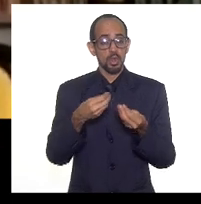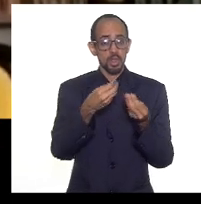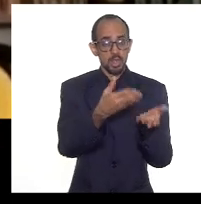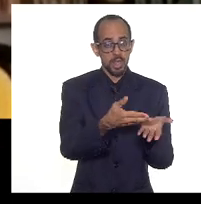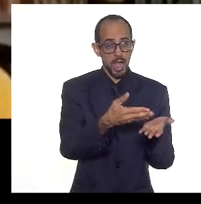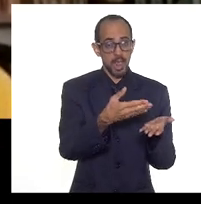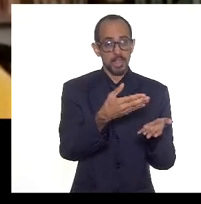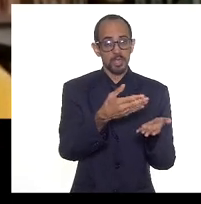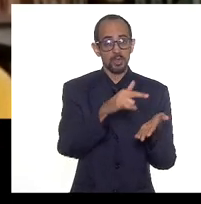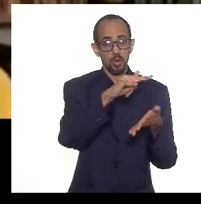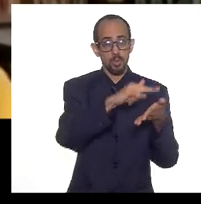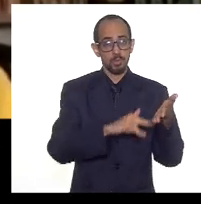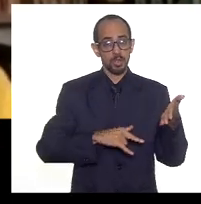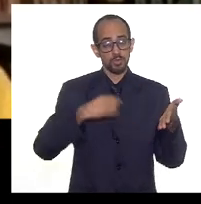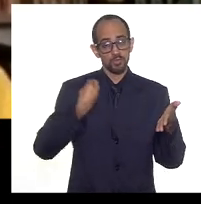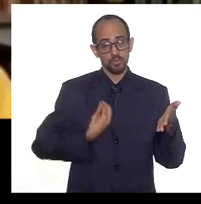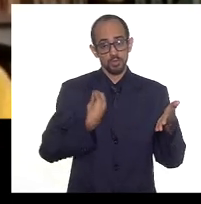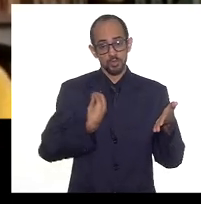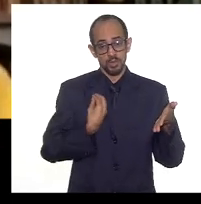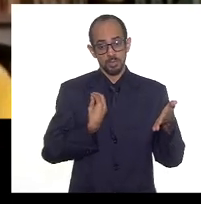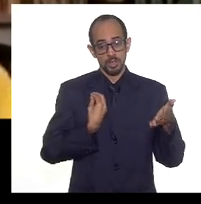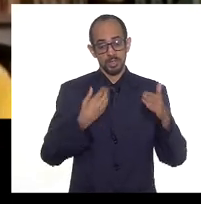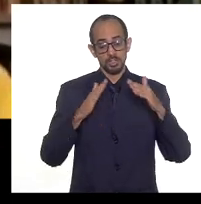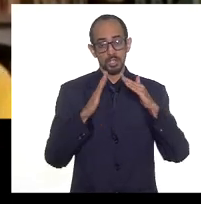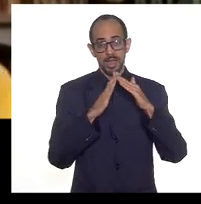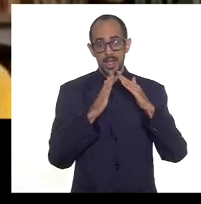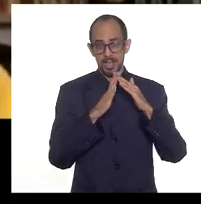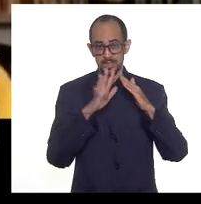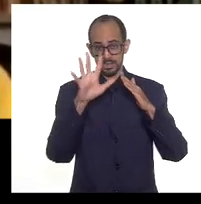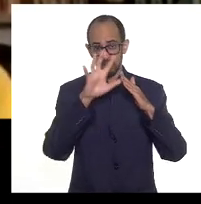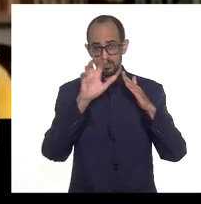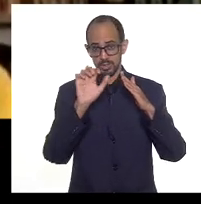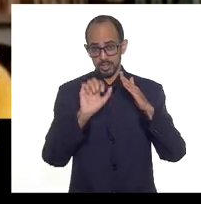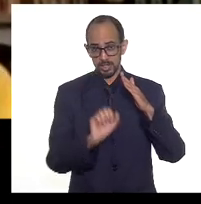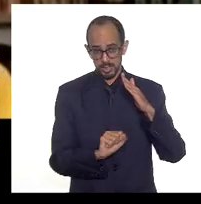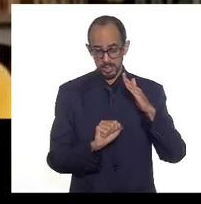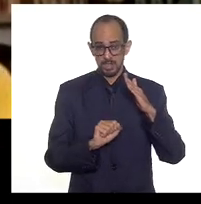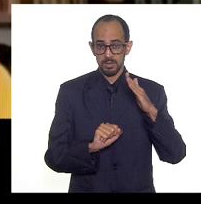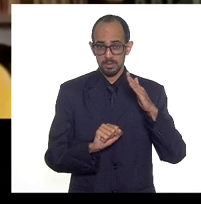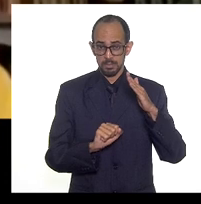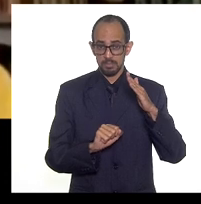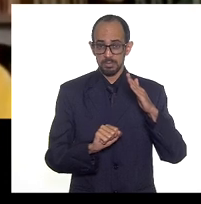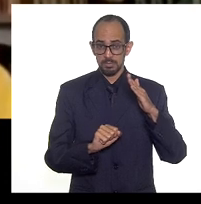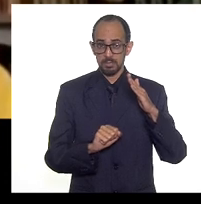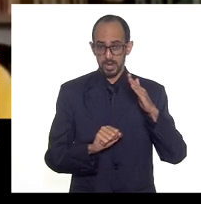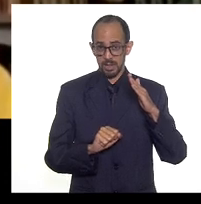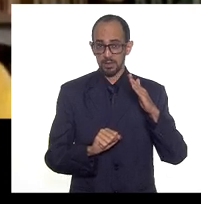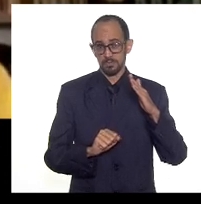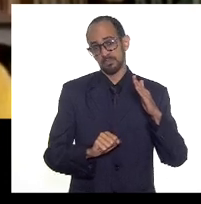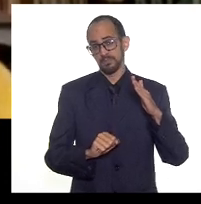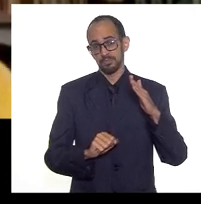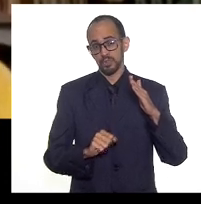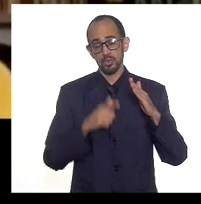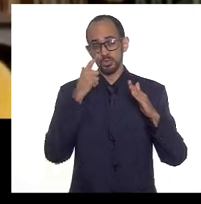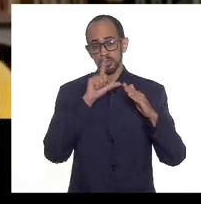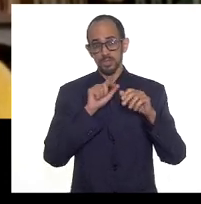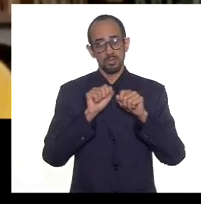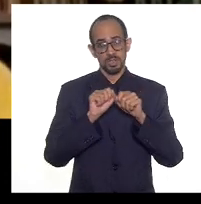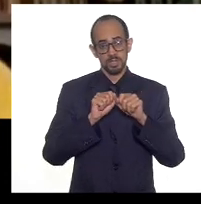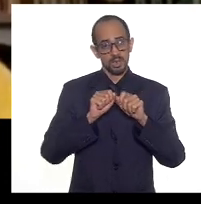funcionamento para terreiros e templos de Umbanda de Campos, e